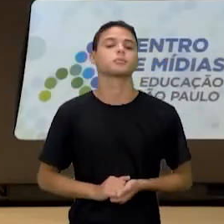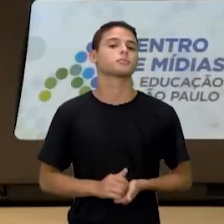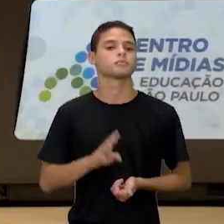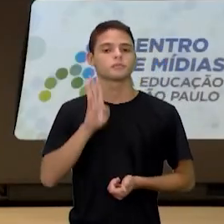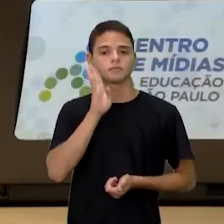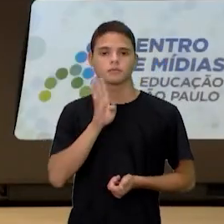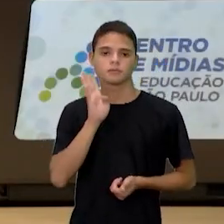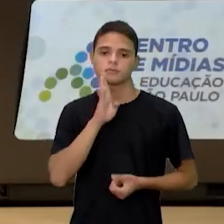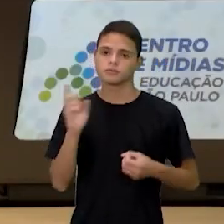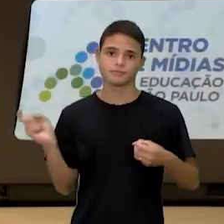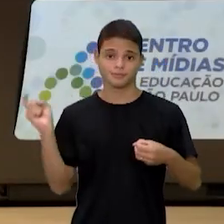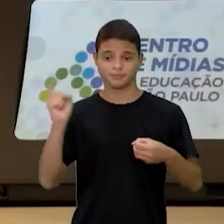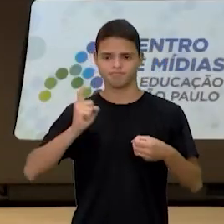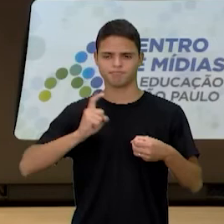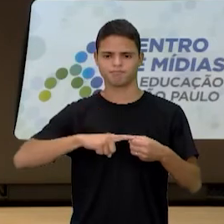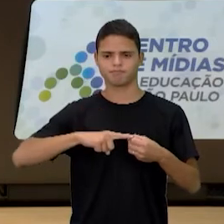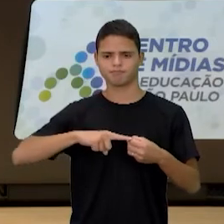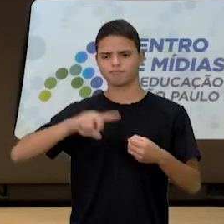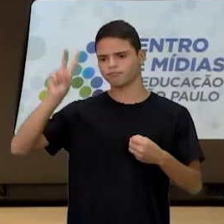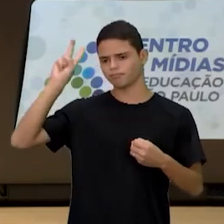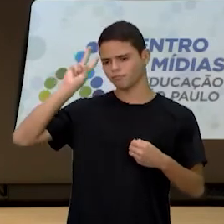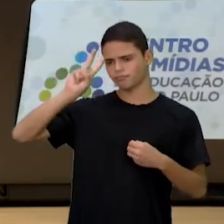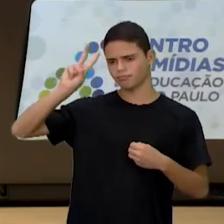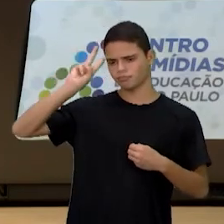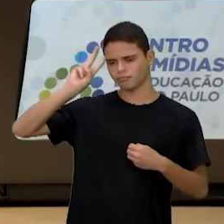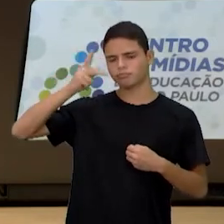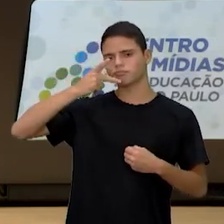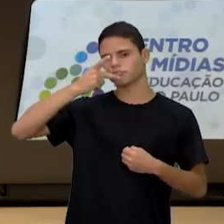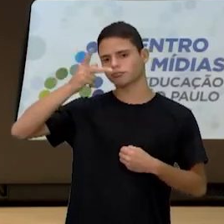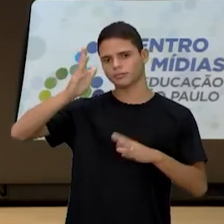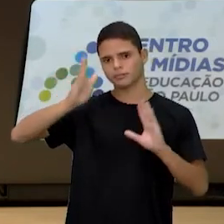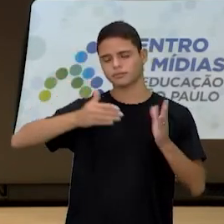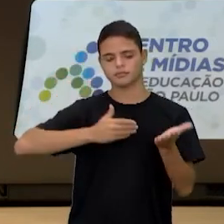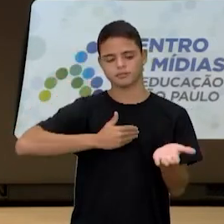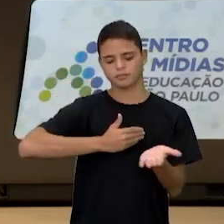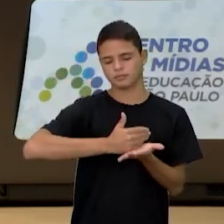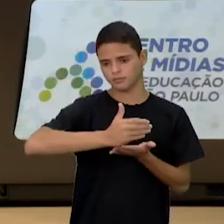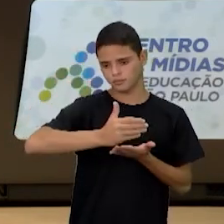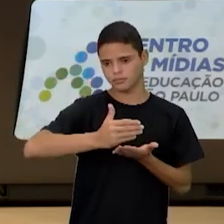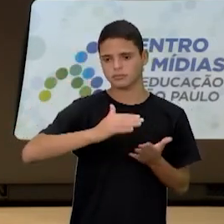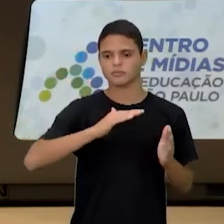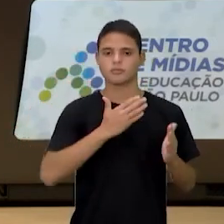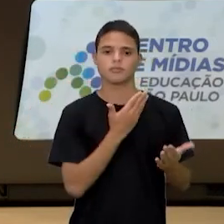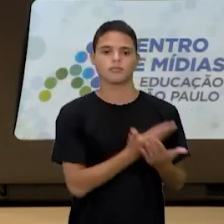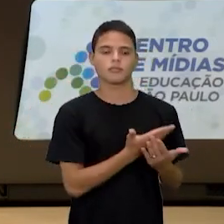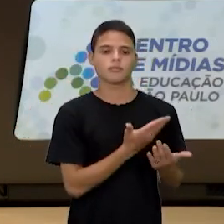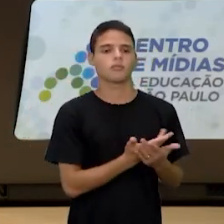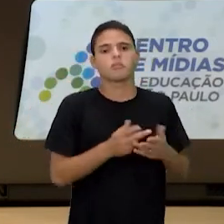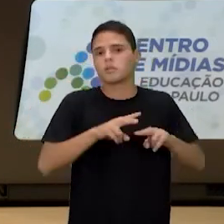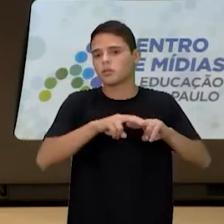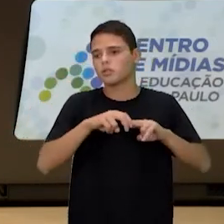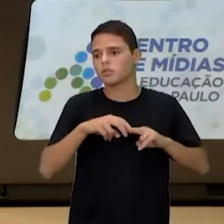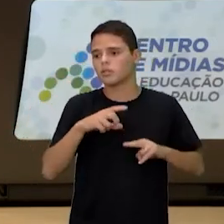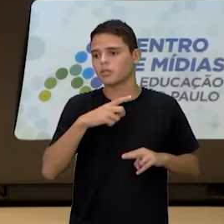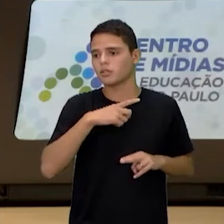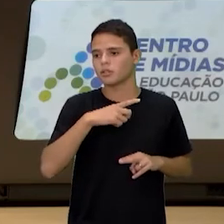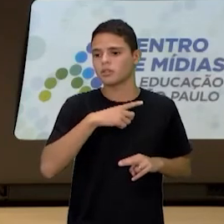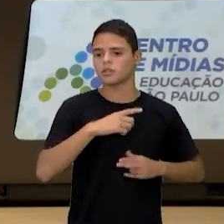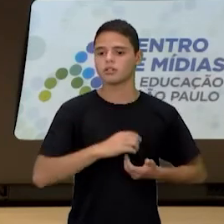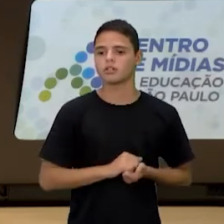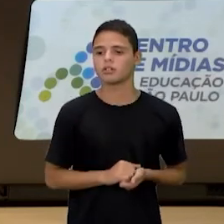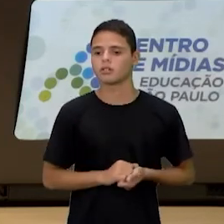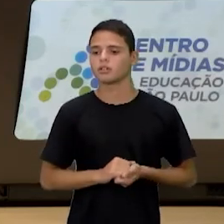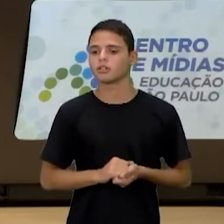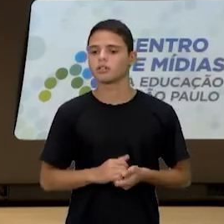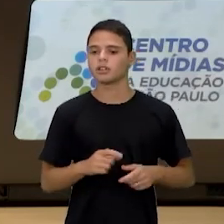que aí, retomando o que nós dissemos, que nós falamos aí no início da aula, por isso que tem um jogo maior aí de símbolos, né?